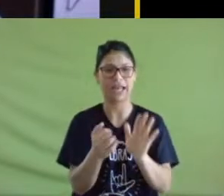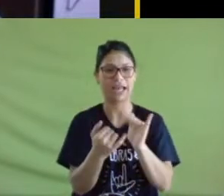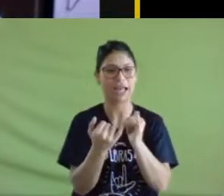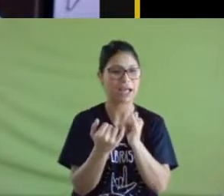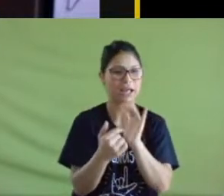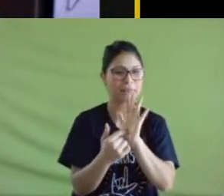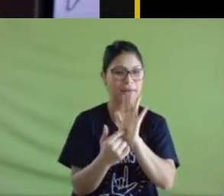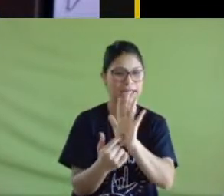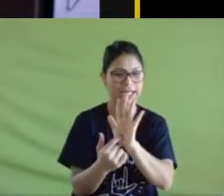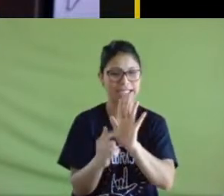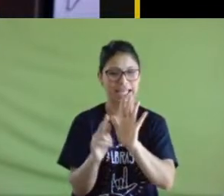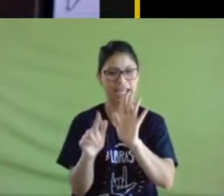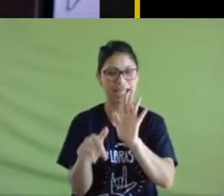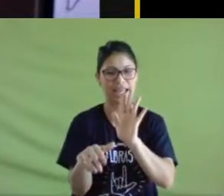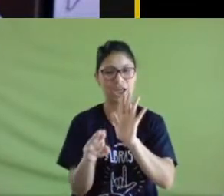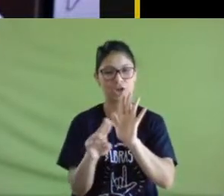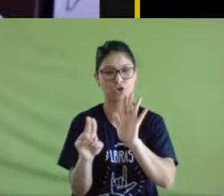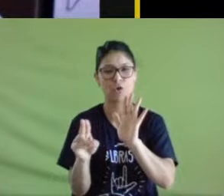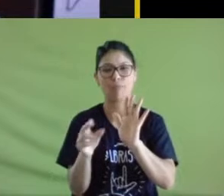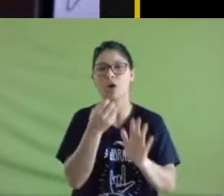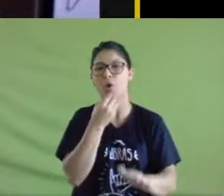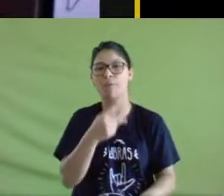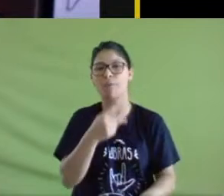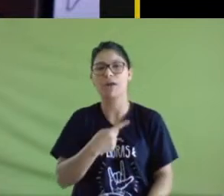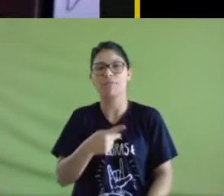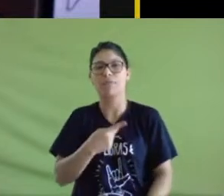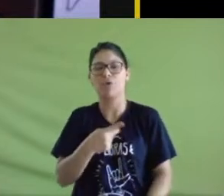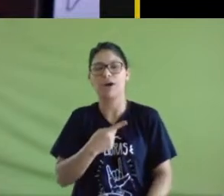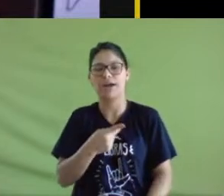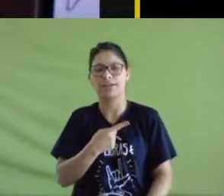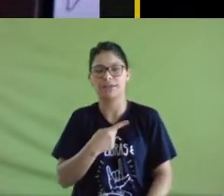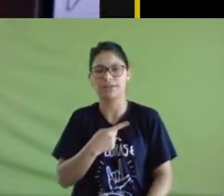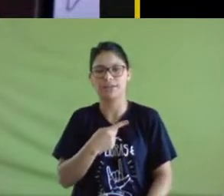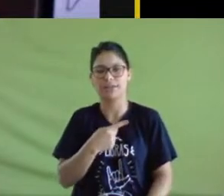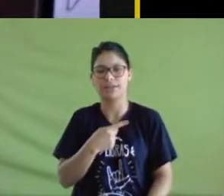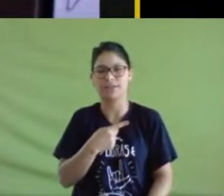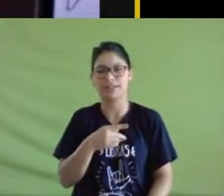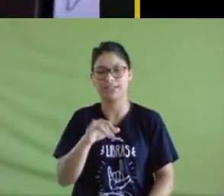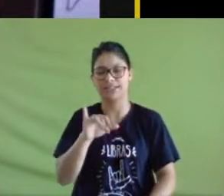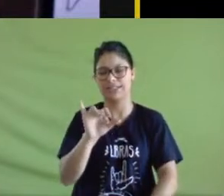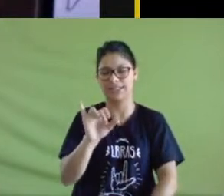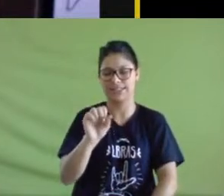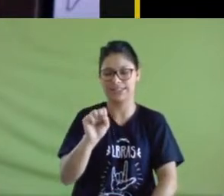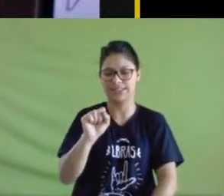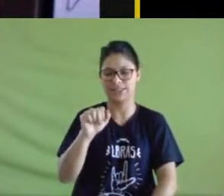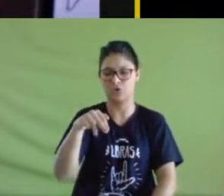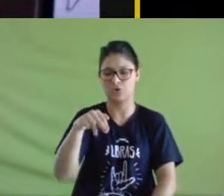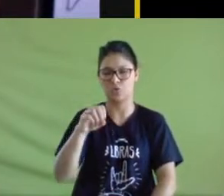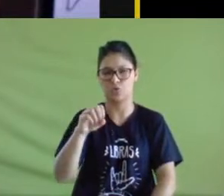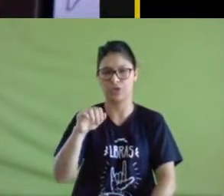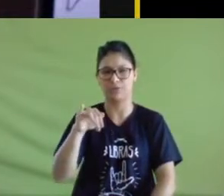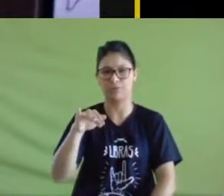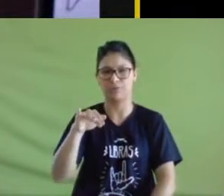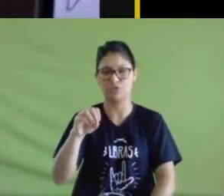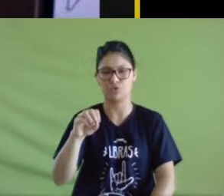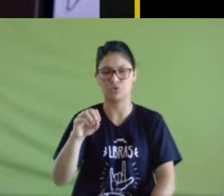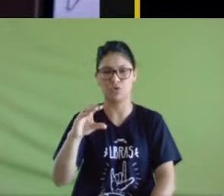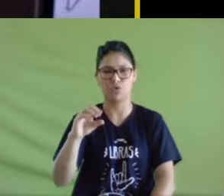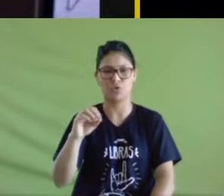arte é o nome de um poeta, o Simônides de Cos, que viveu entre